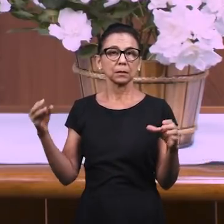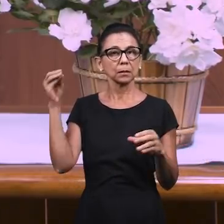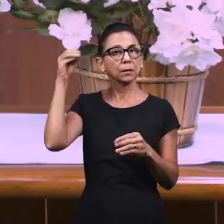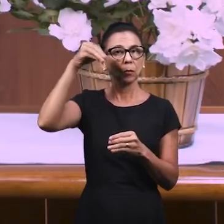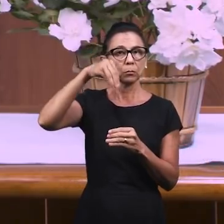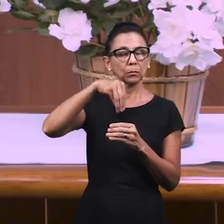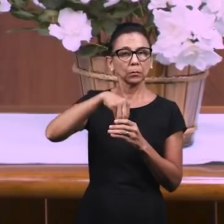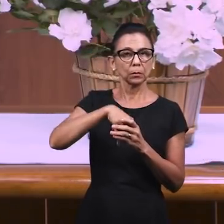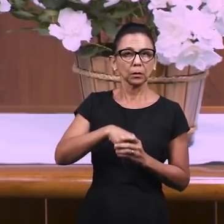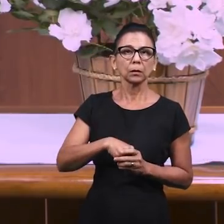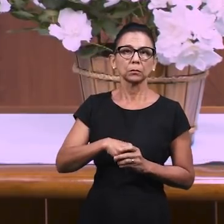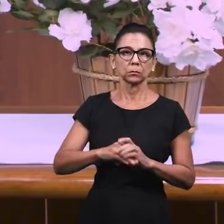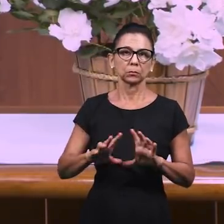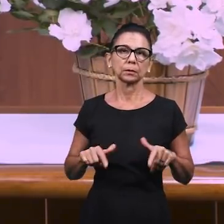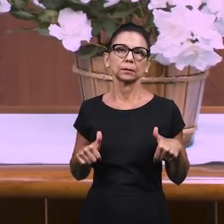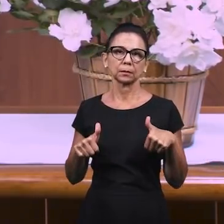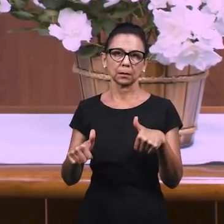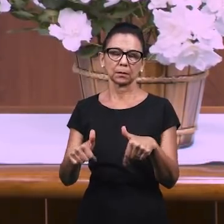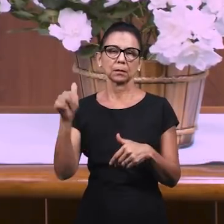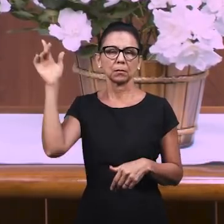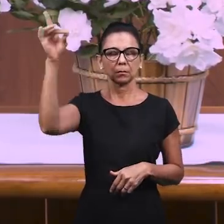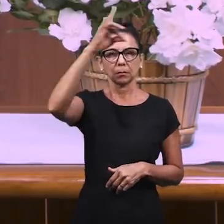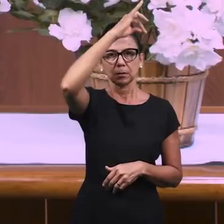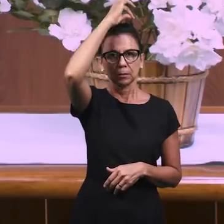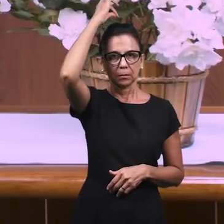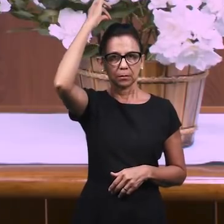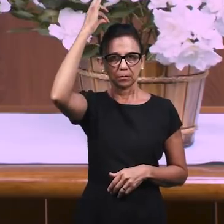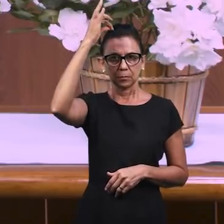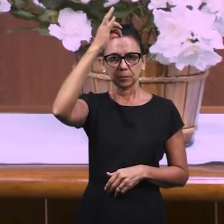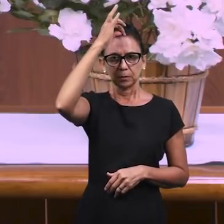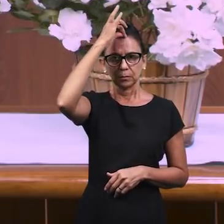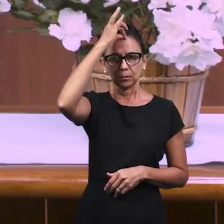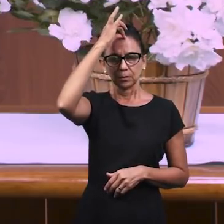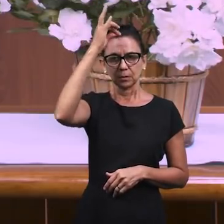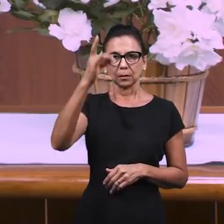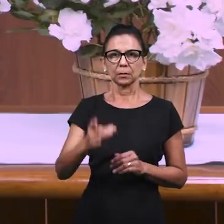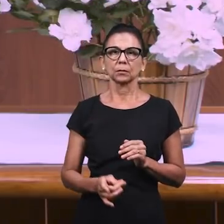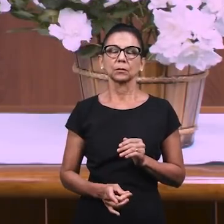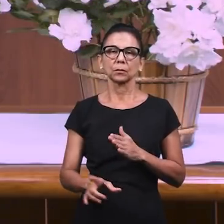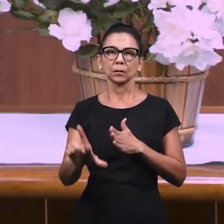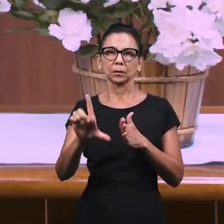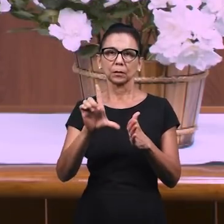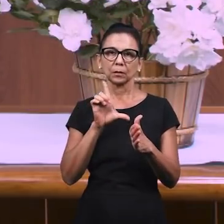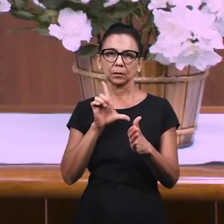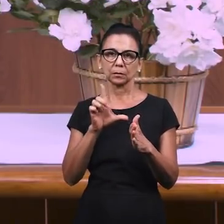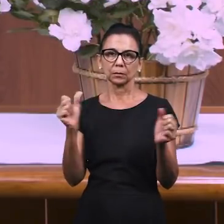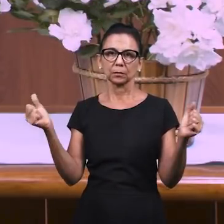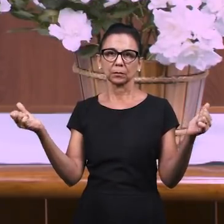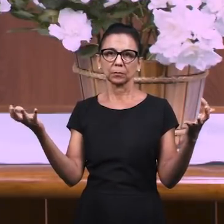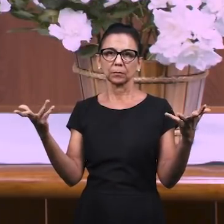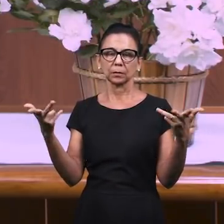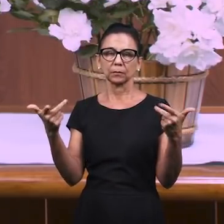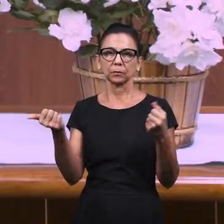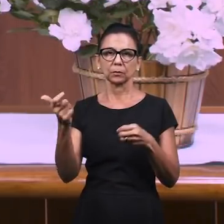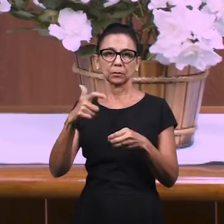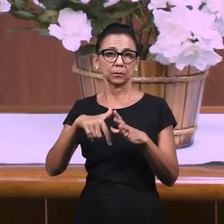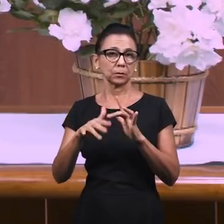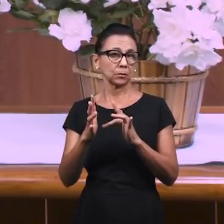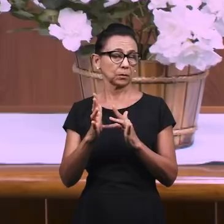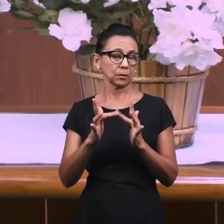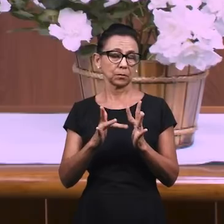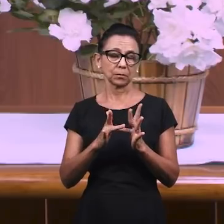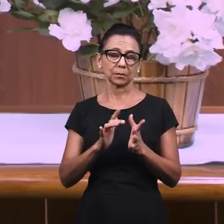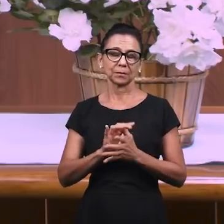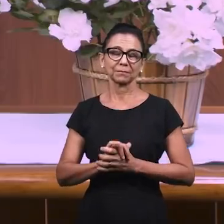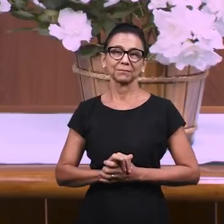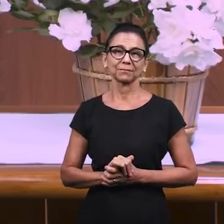têm parte nesse derramar do Espírito antes da gloriosa volta de Jesus.